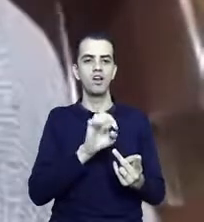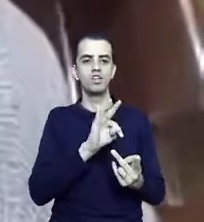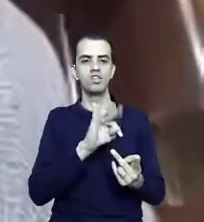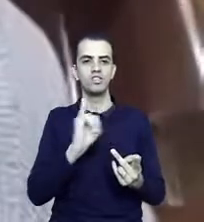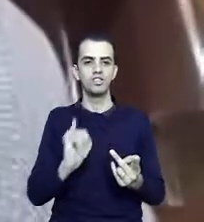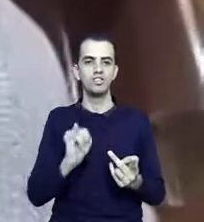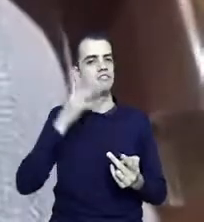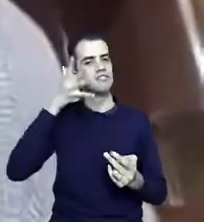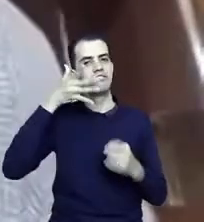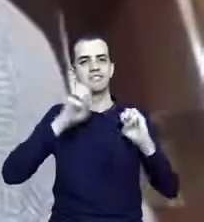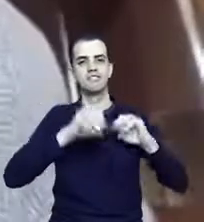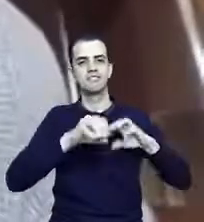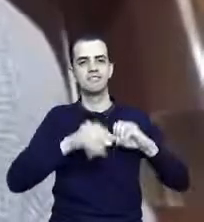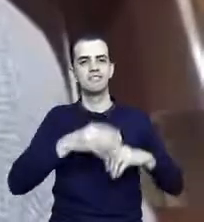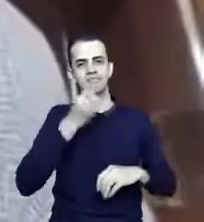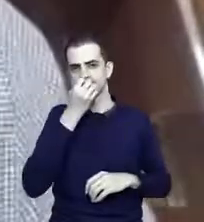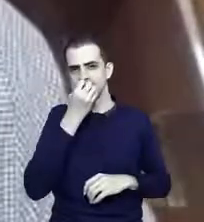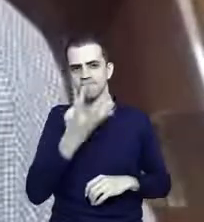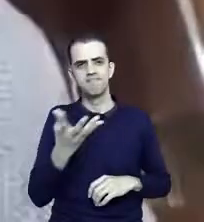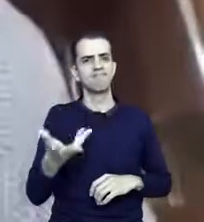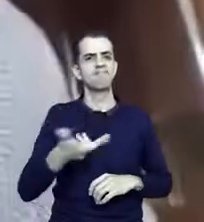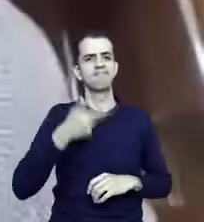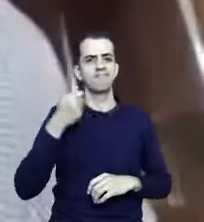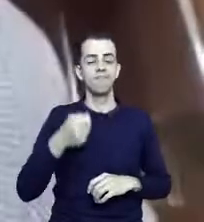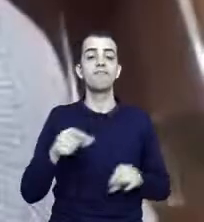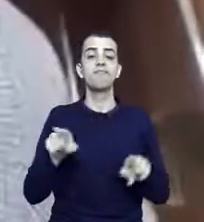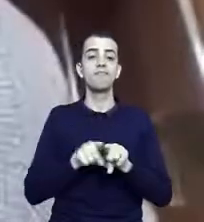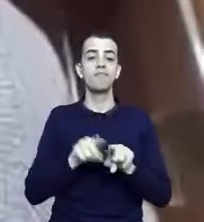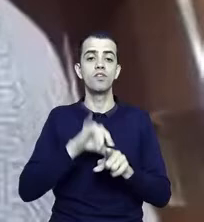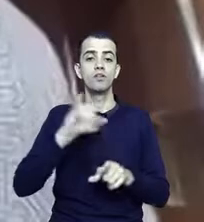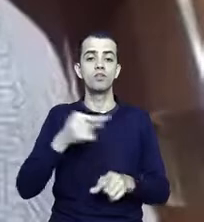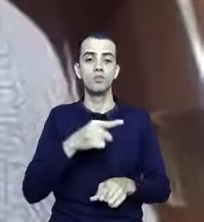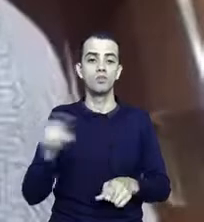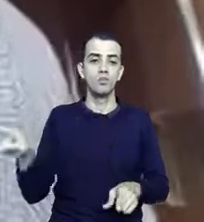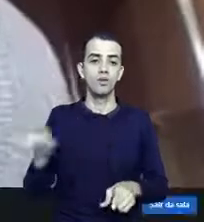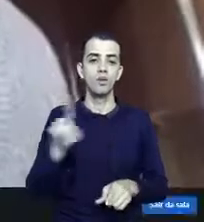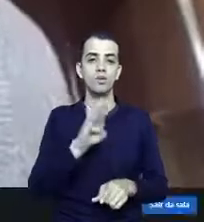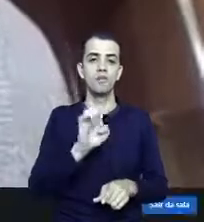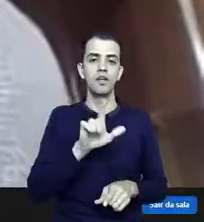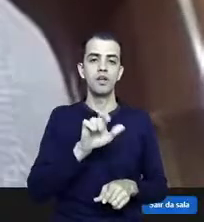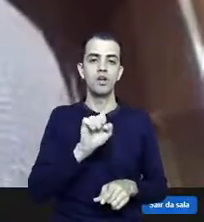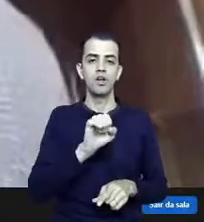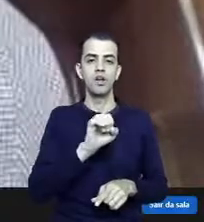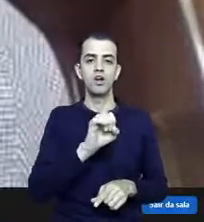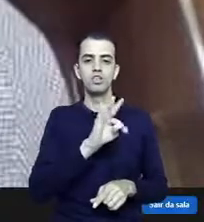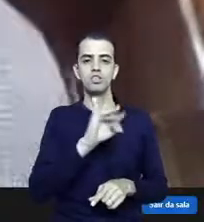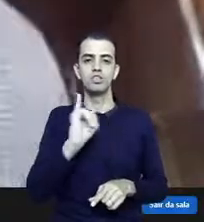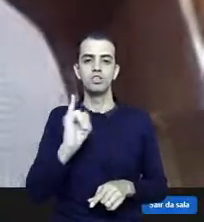são aulas excelentes. E o Dr. João Belotti, então, vai apresentar um caso clínico para nós,